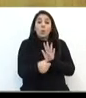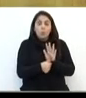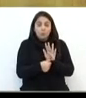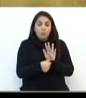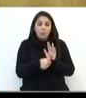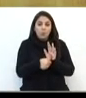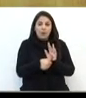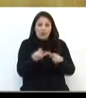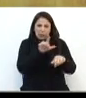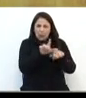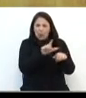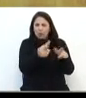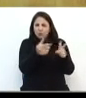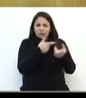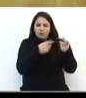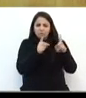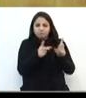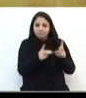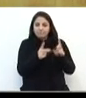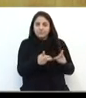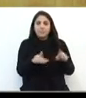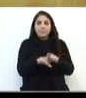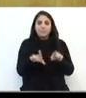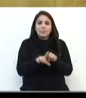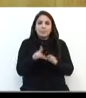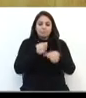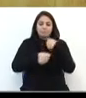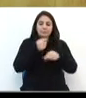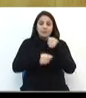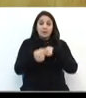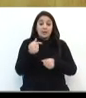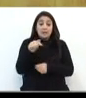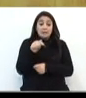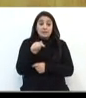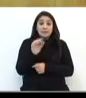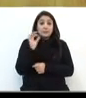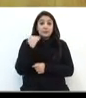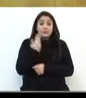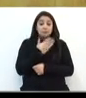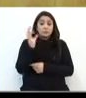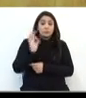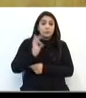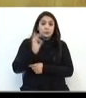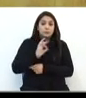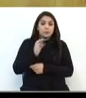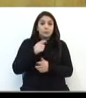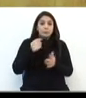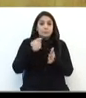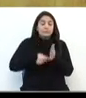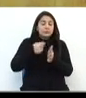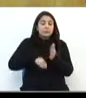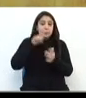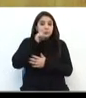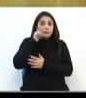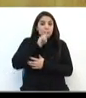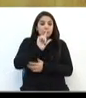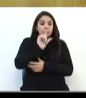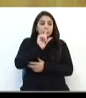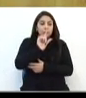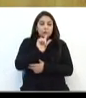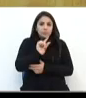porque esse é o índice que nós estamos conseguindo manter sempre com tendência